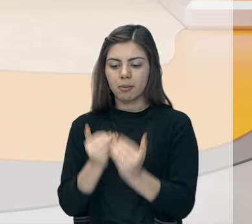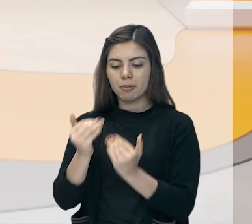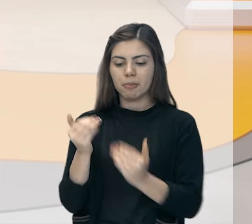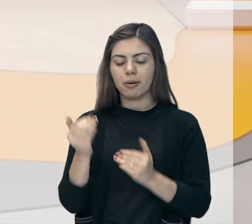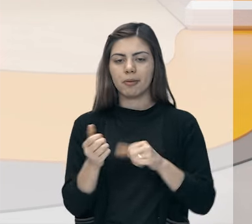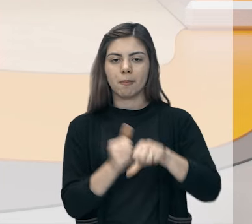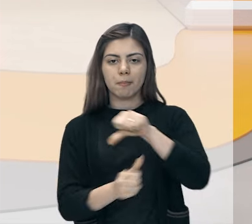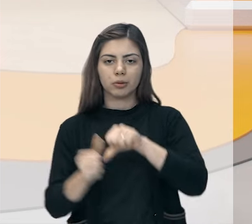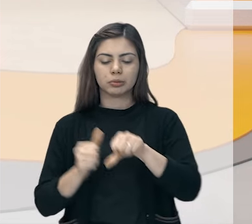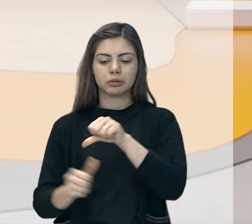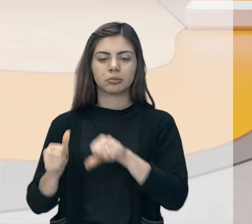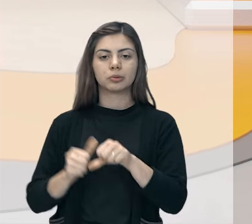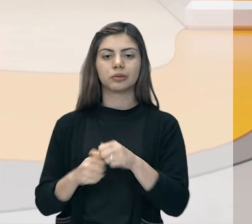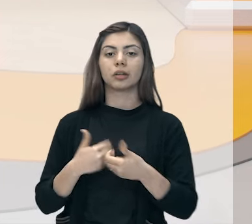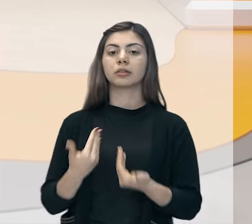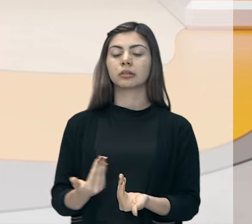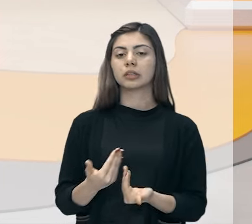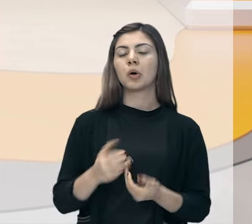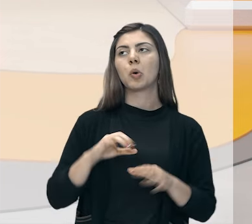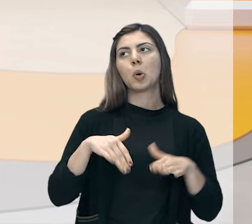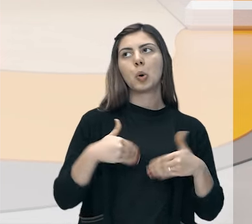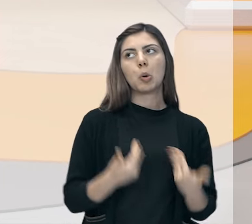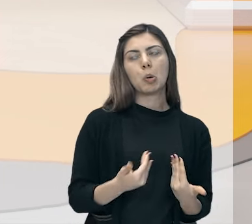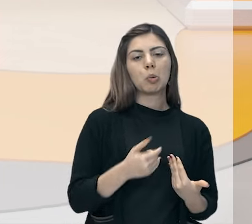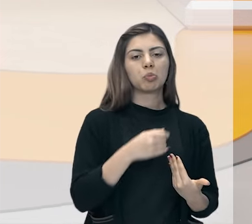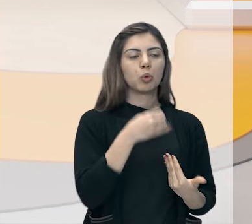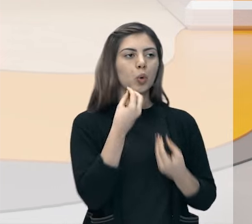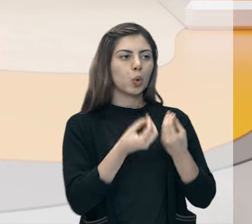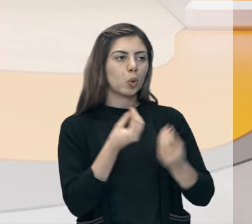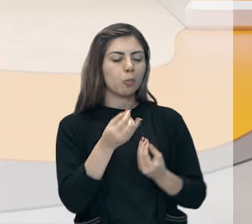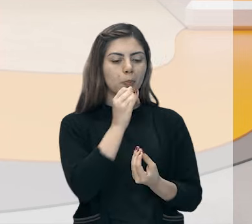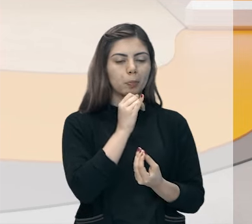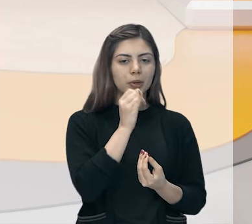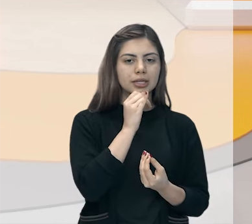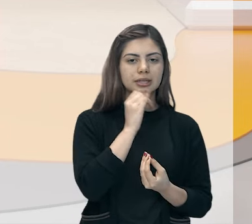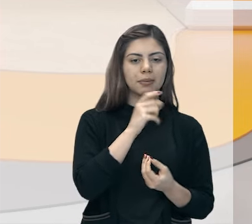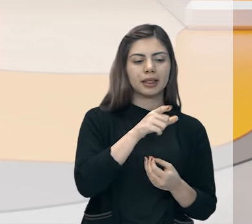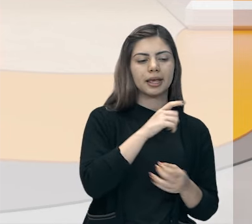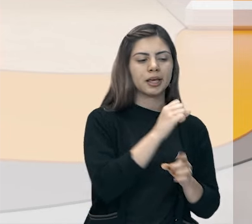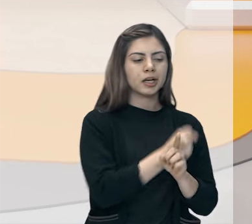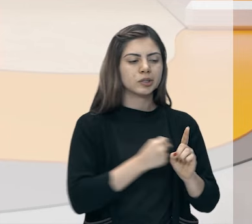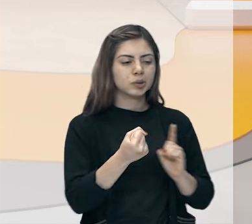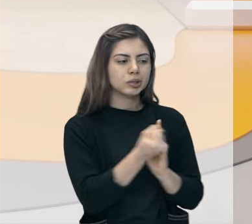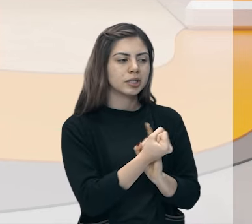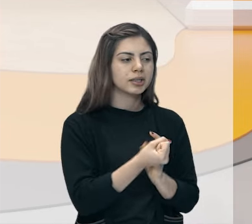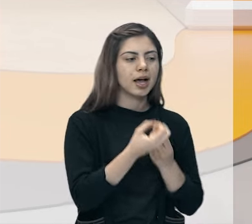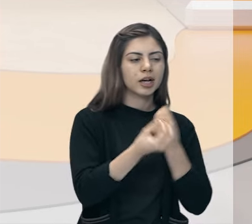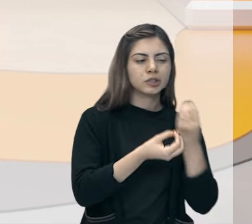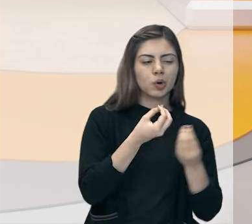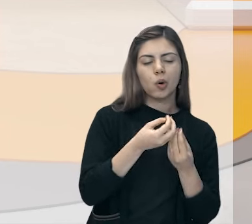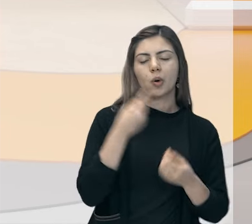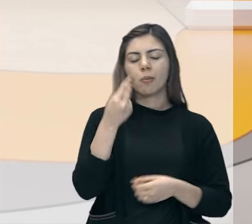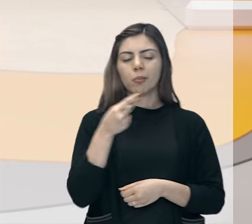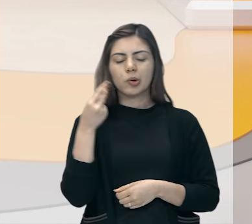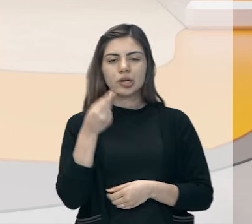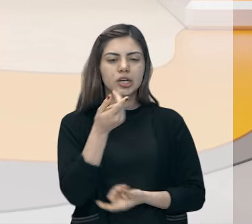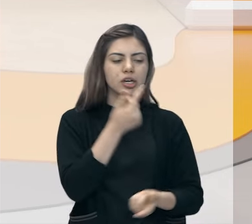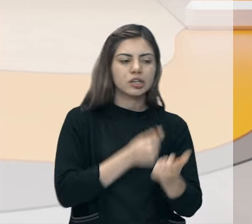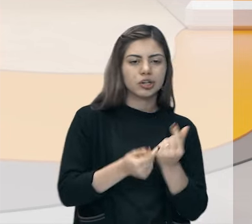vez mais complexas, ou dependendo como está ali a organização social, política e econômica